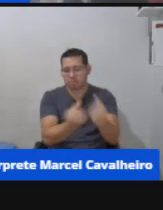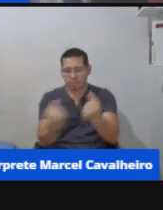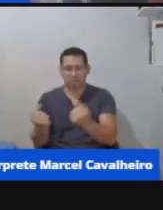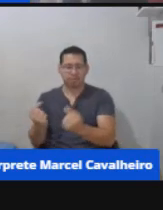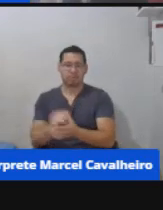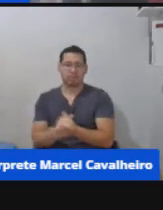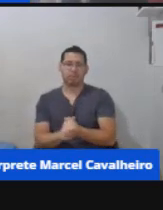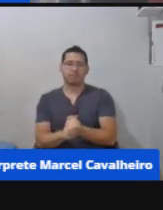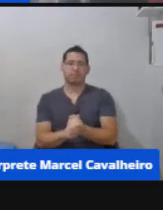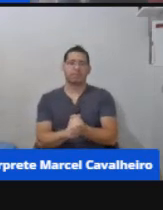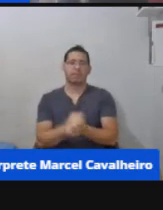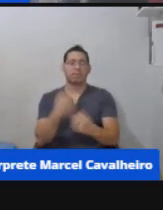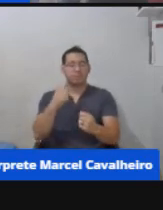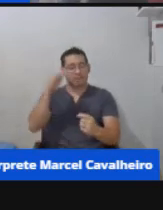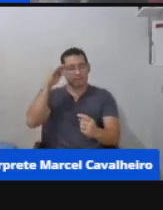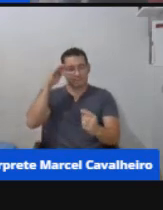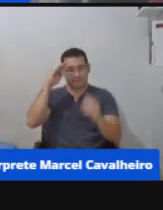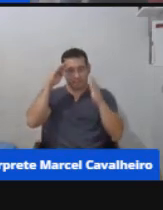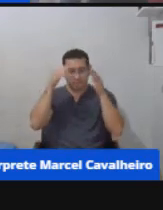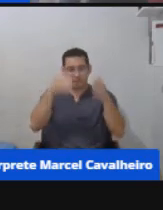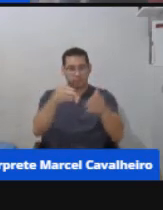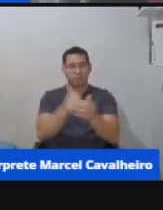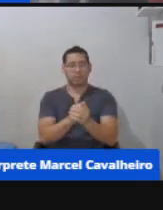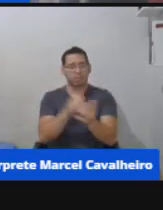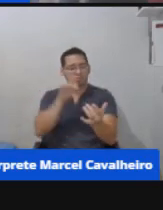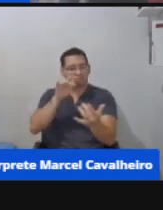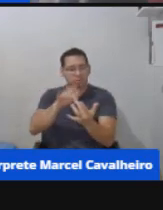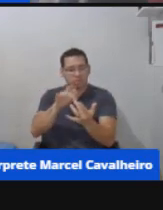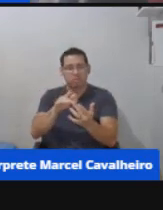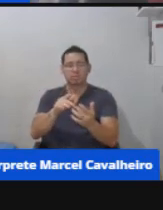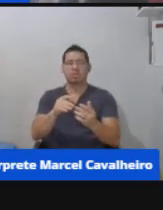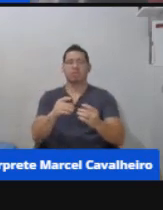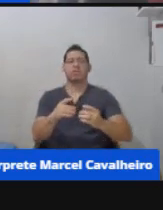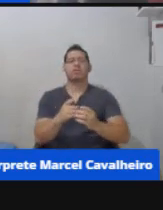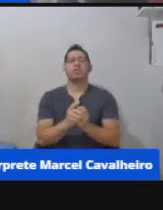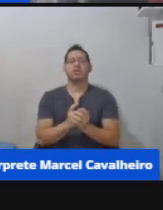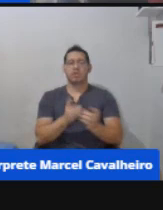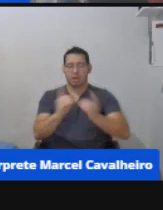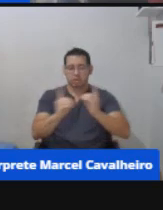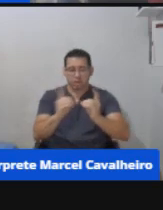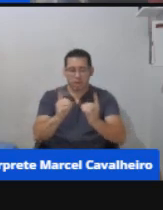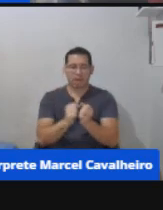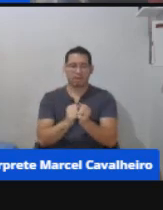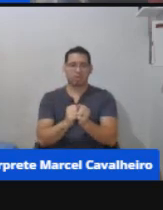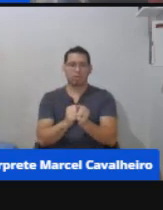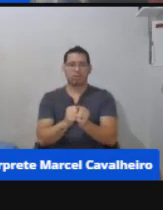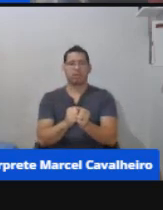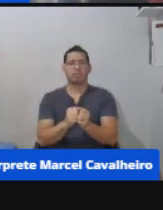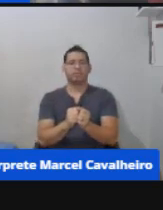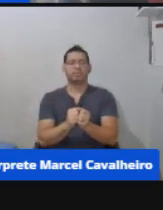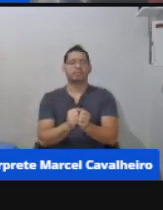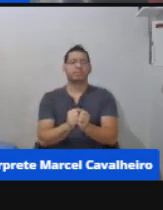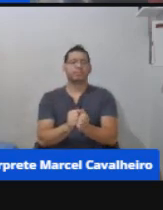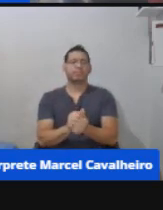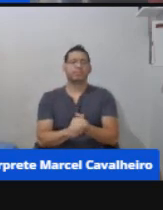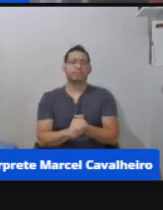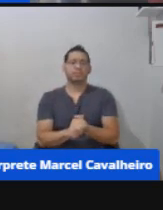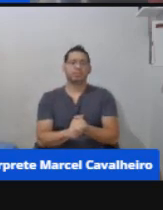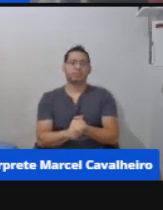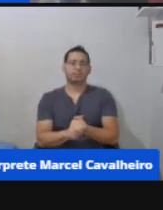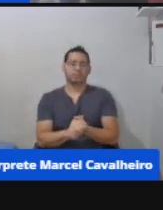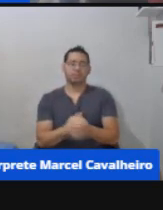nas interações, no diálogo, nas trocas de experiências e, aliás,